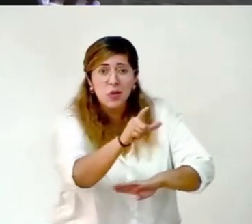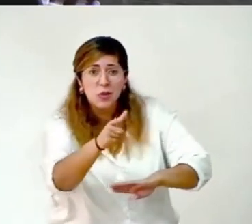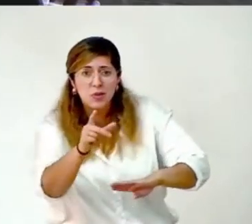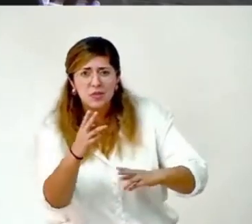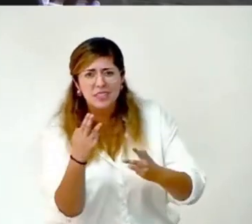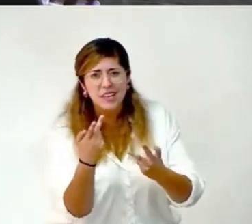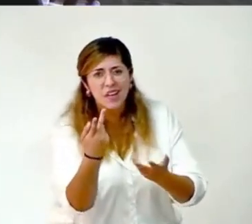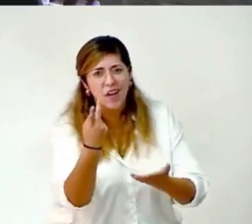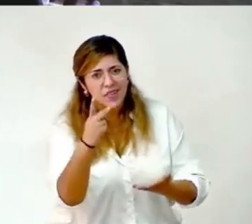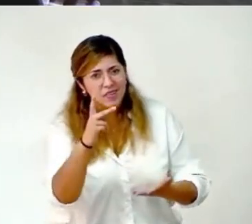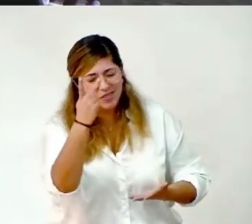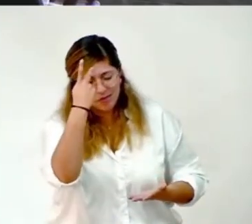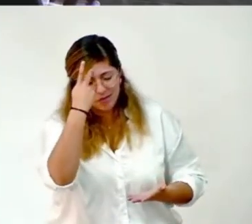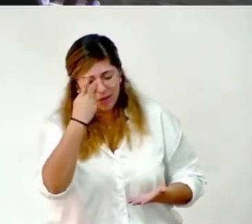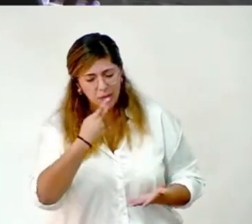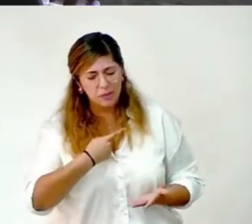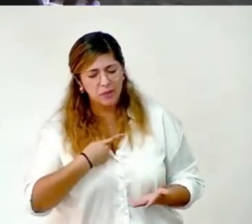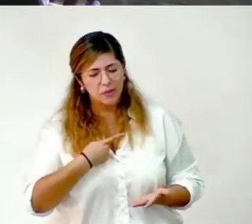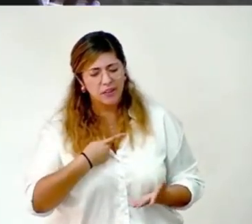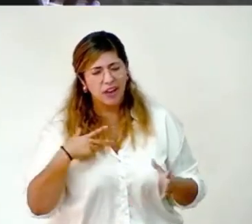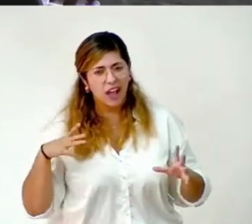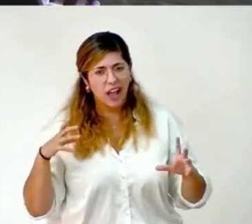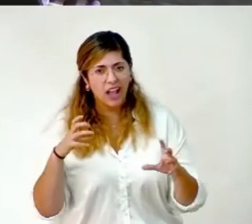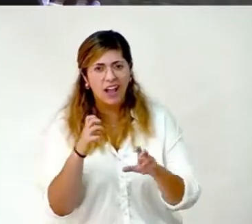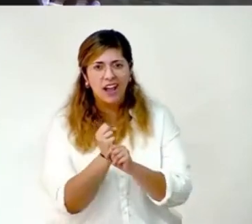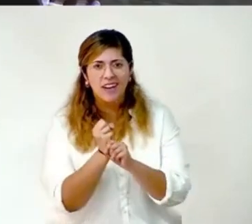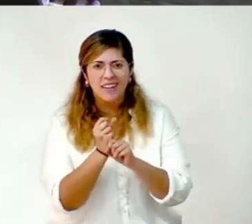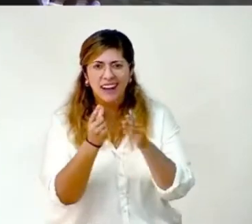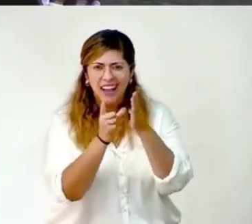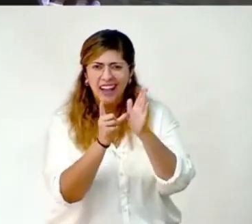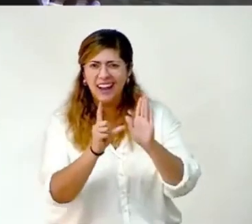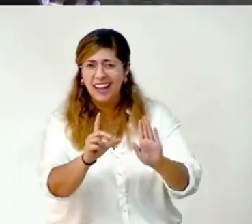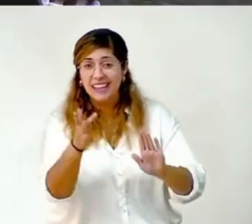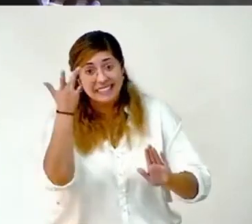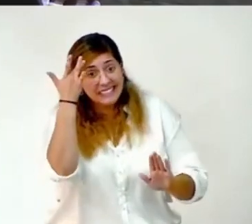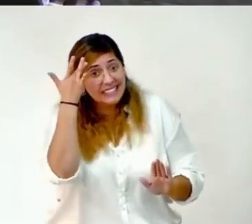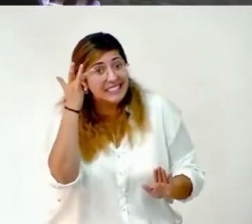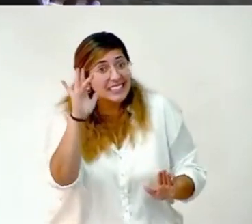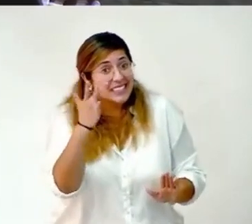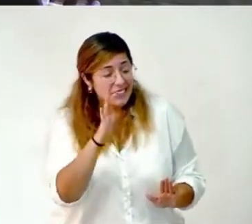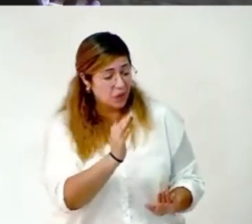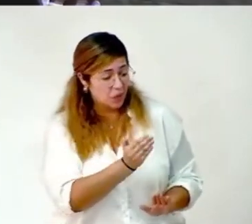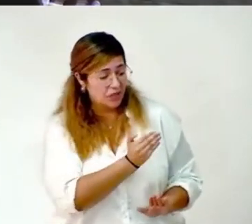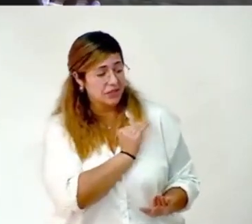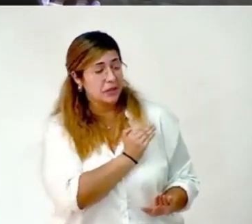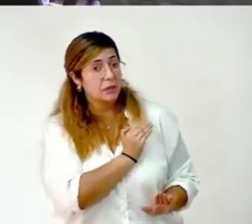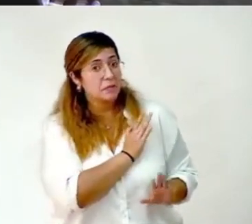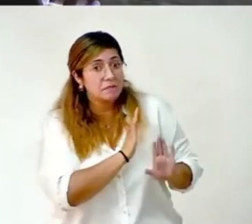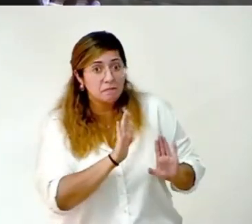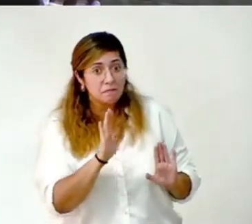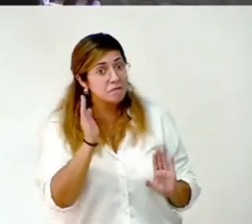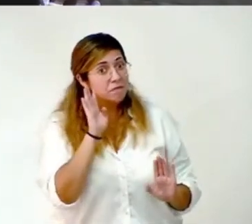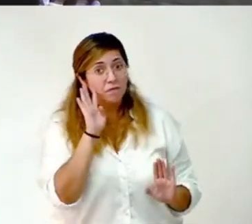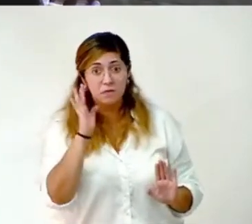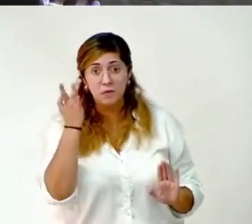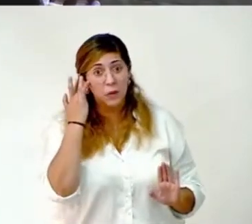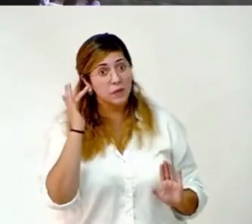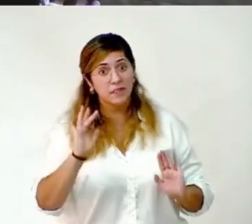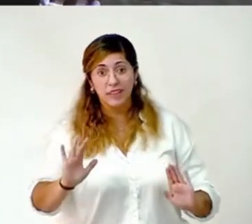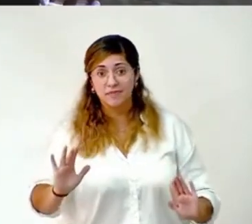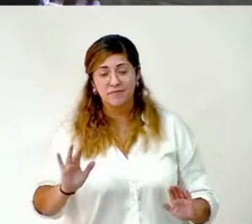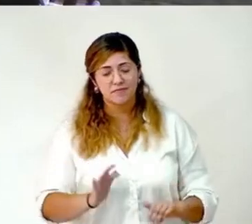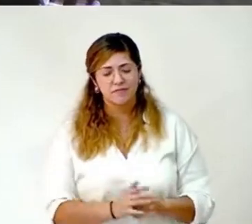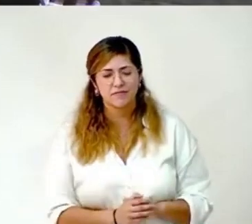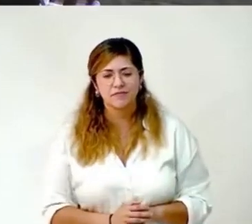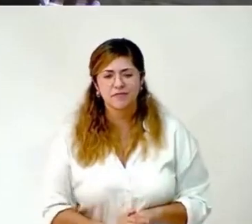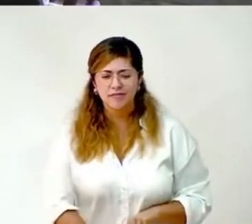é resumida. Eu não sei como está o seu coração nesta manhã. Não sei. Eu não sei se